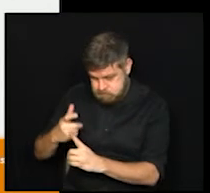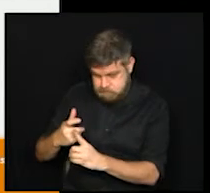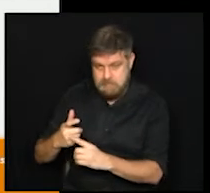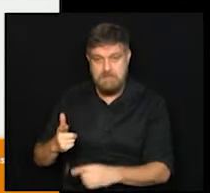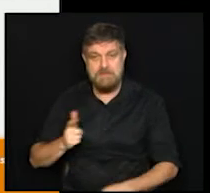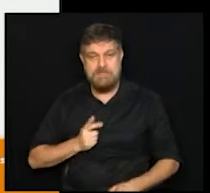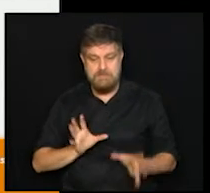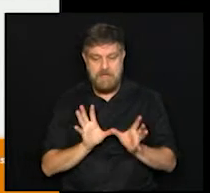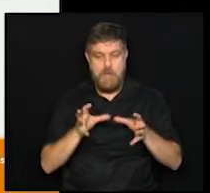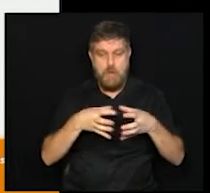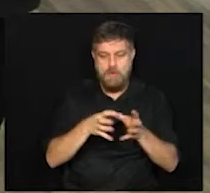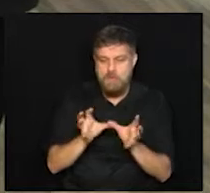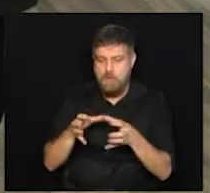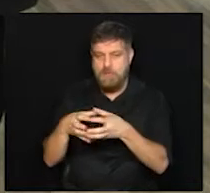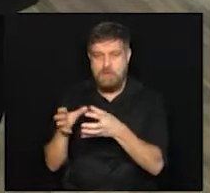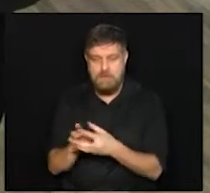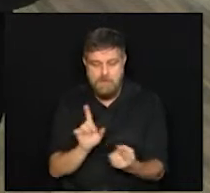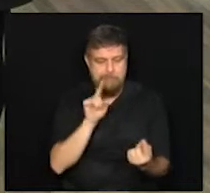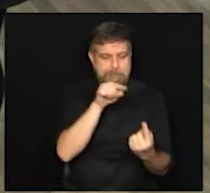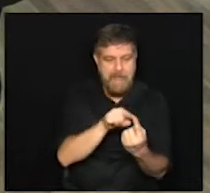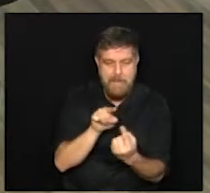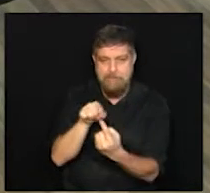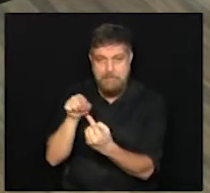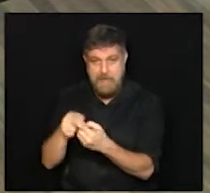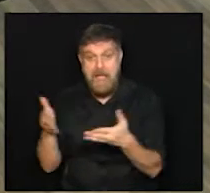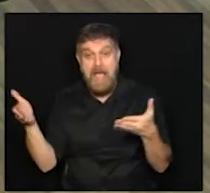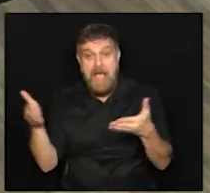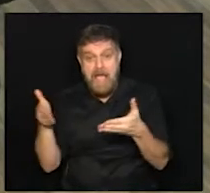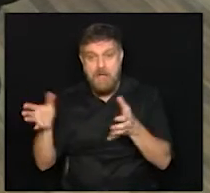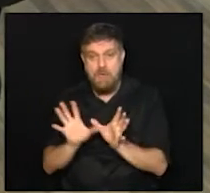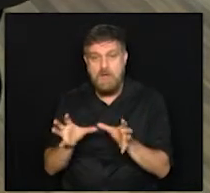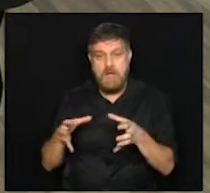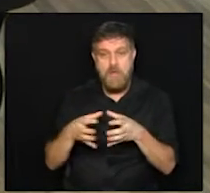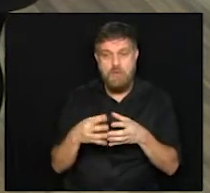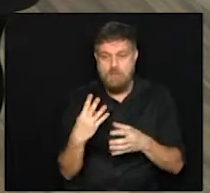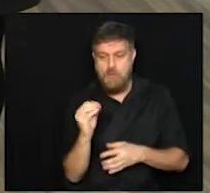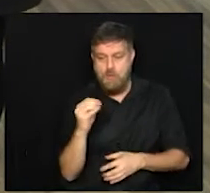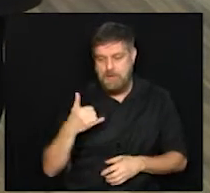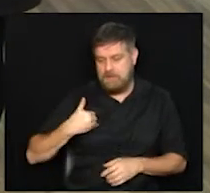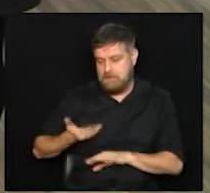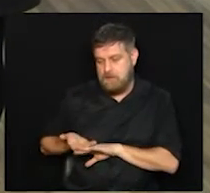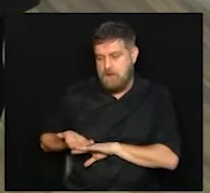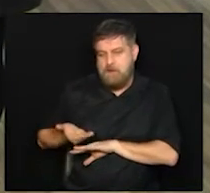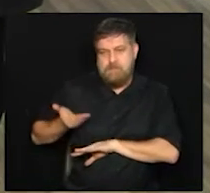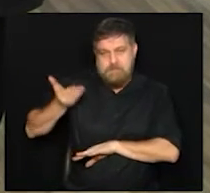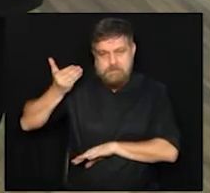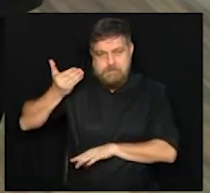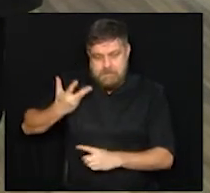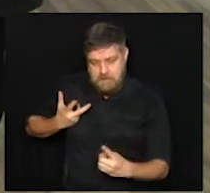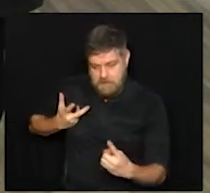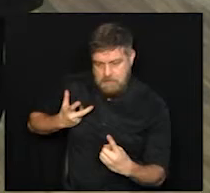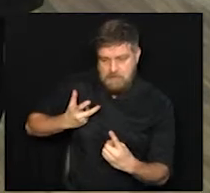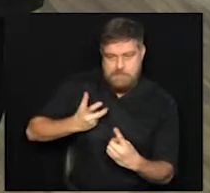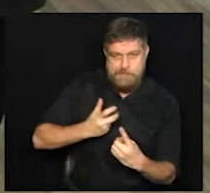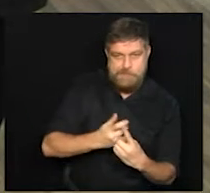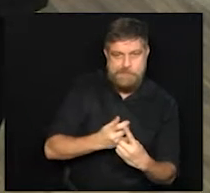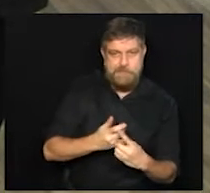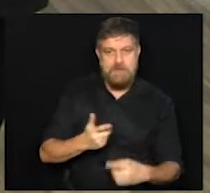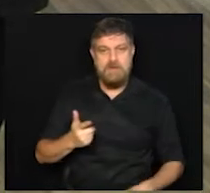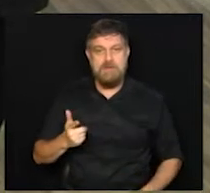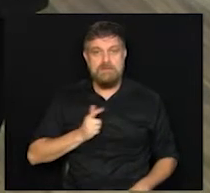para todo esse público, que agora foi incluído as pessoas com idade acima de 40 anos,